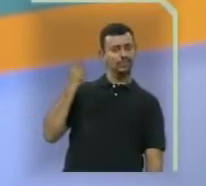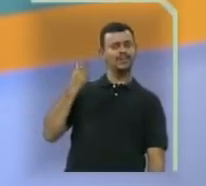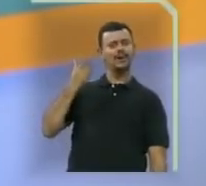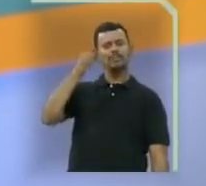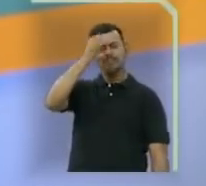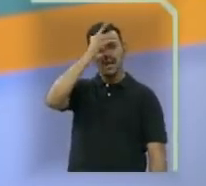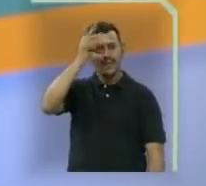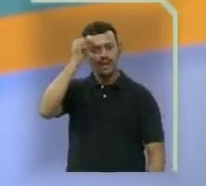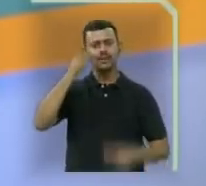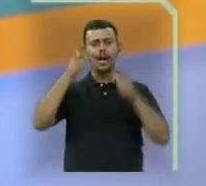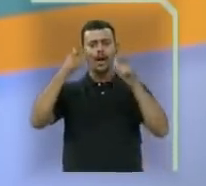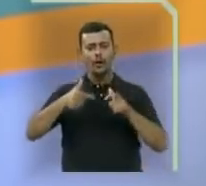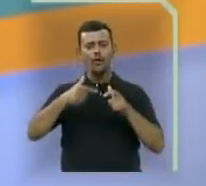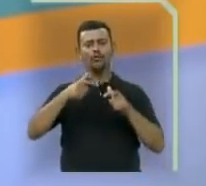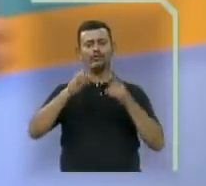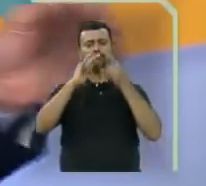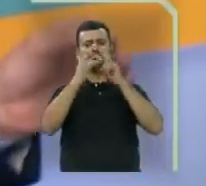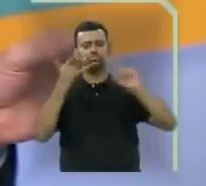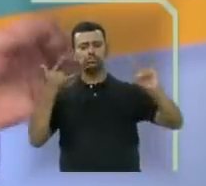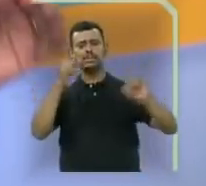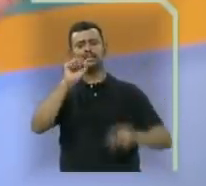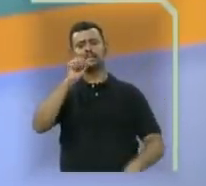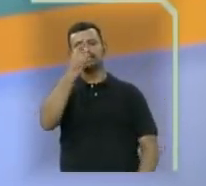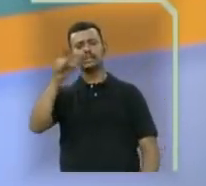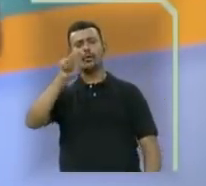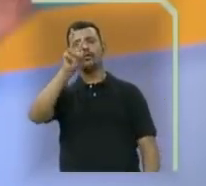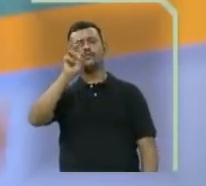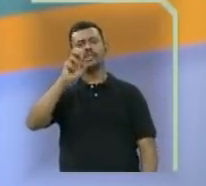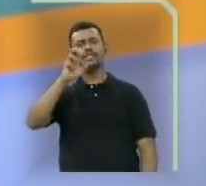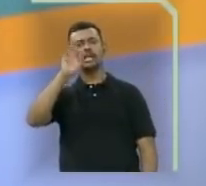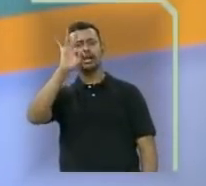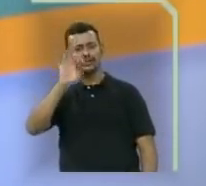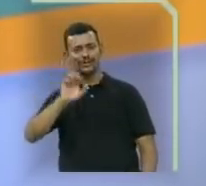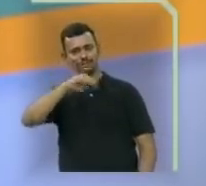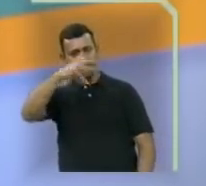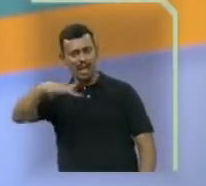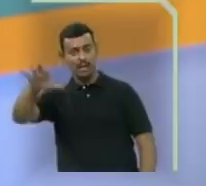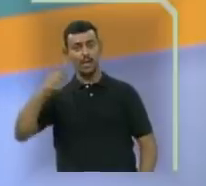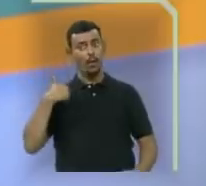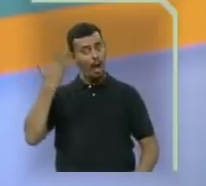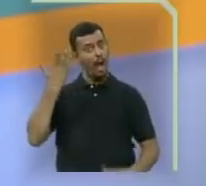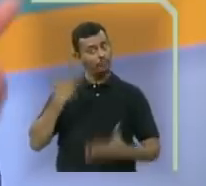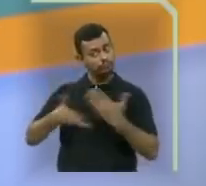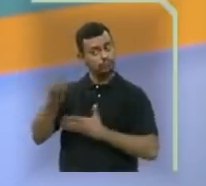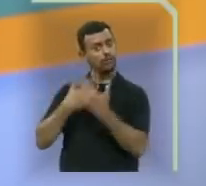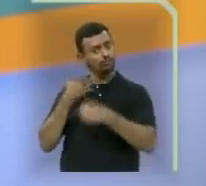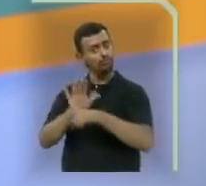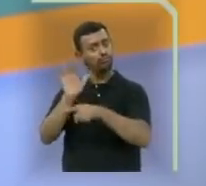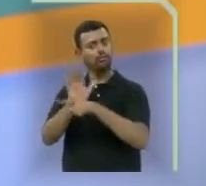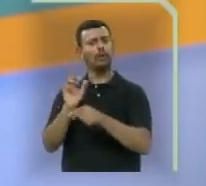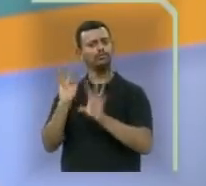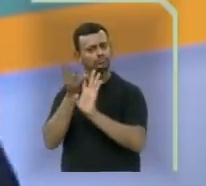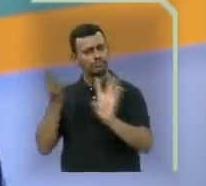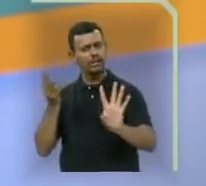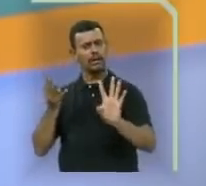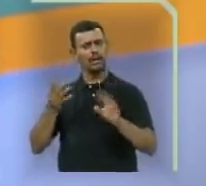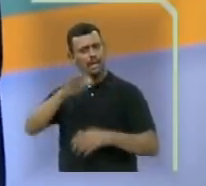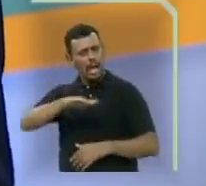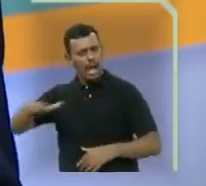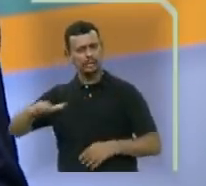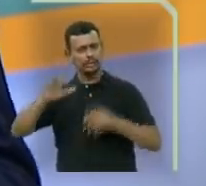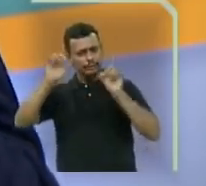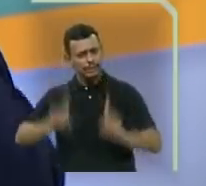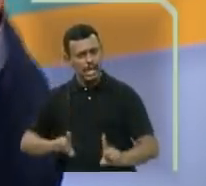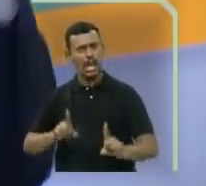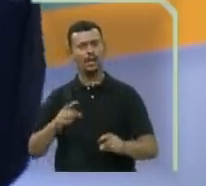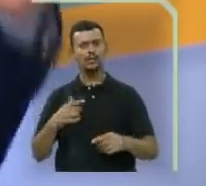que tinha. E eu fiz questão de zerar todas as filas de crianças que não têm essa oportunidade. Eu tenho insistido com isso. As pessoas sempre